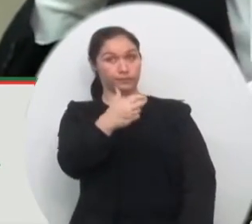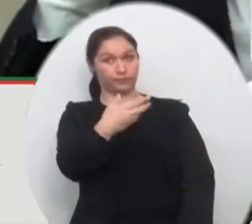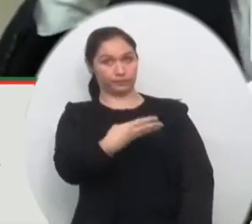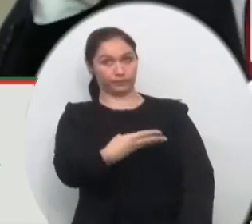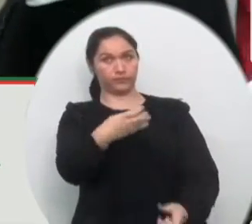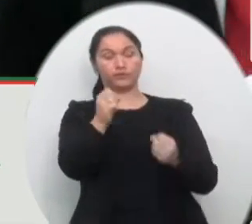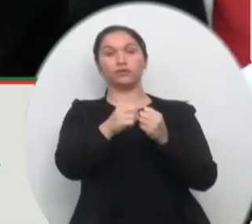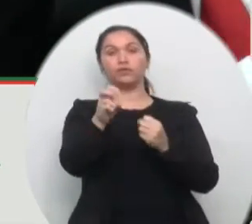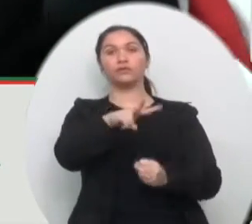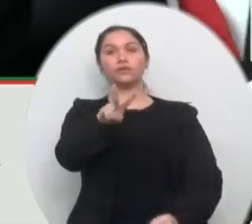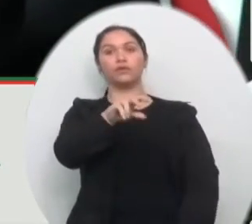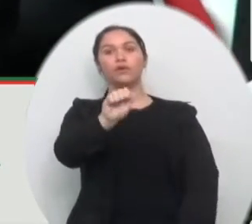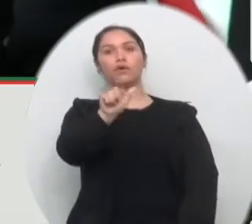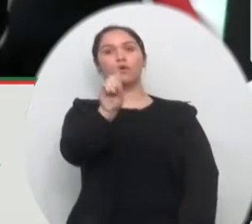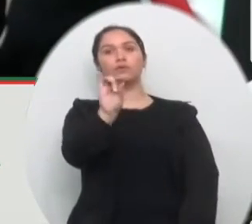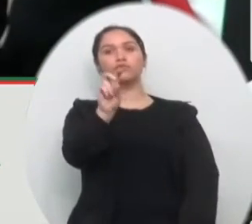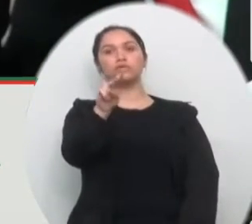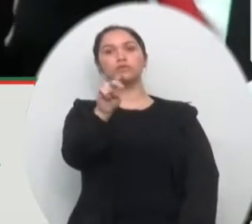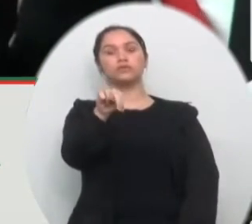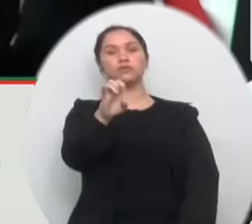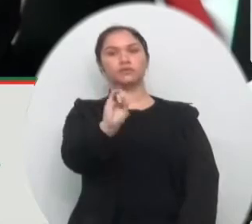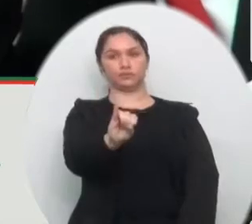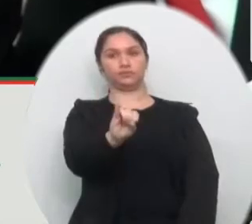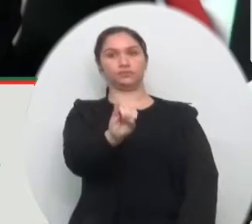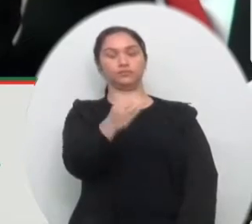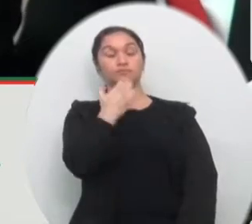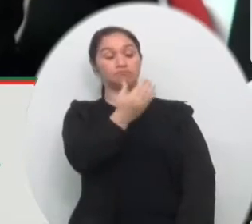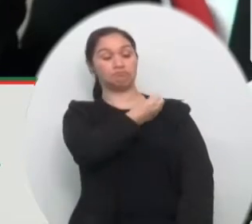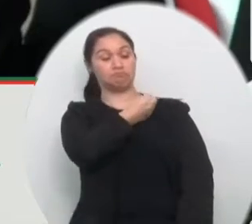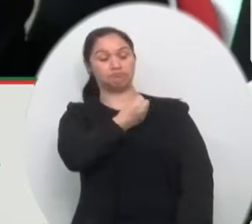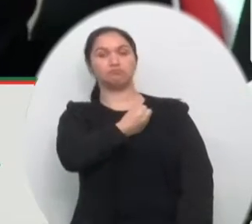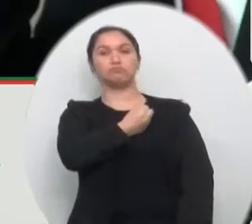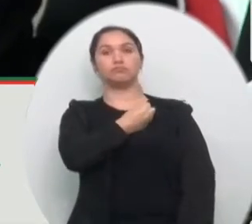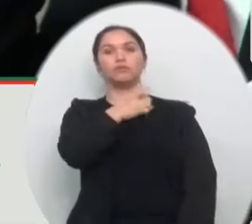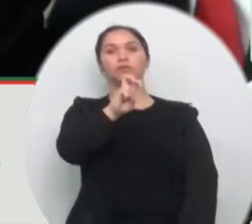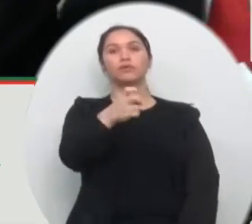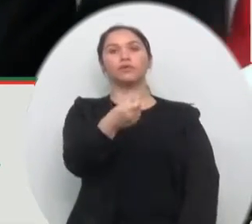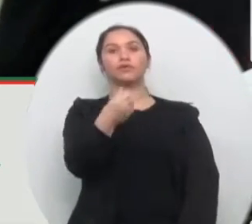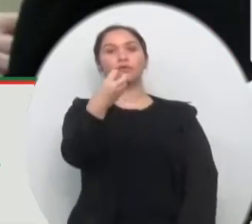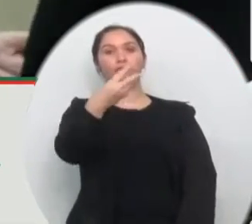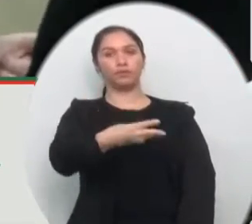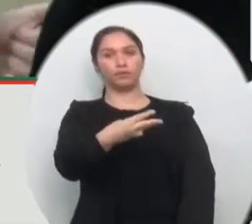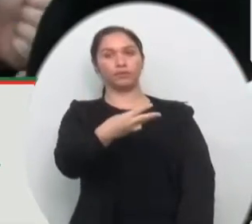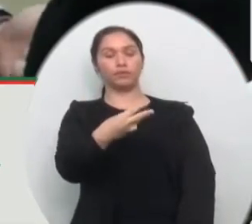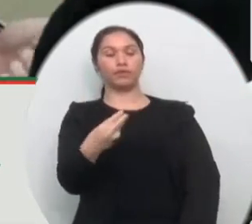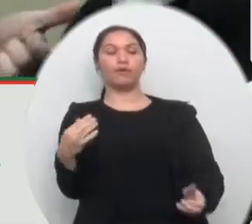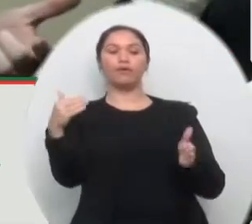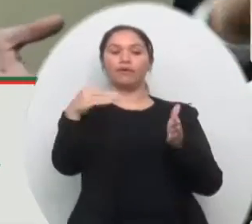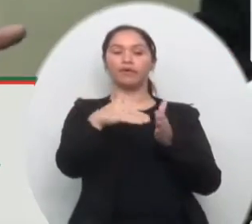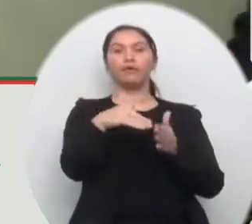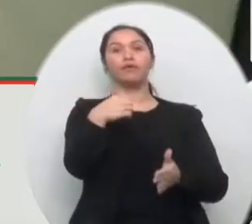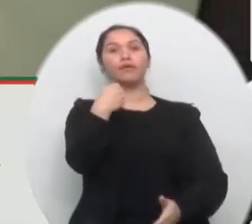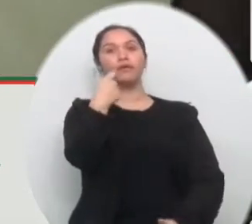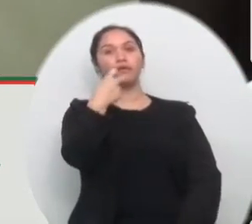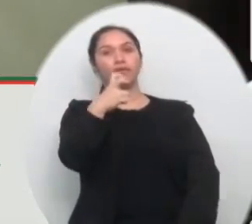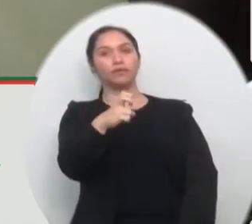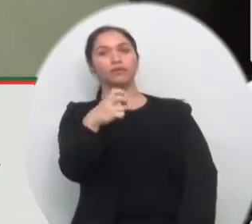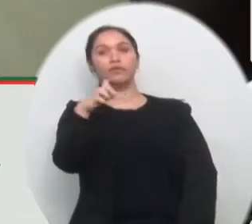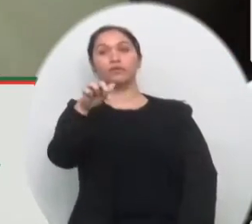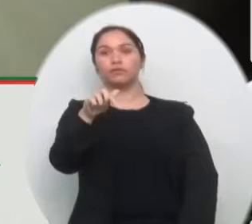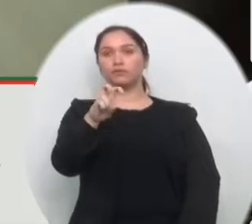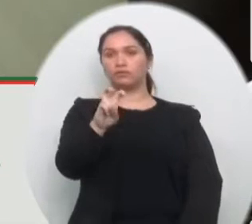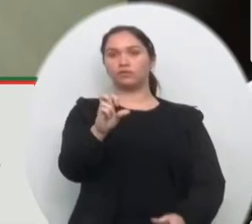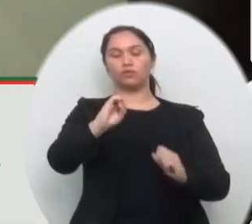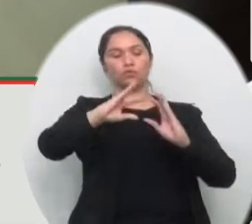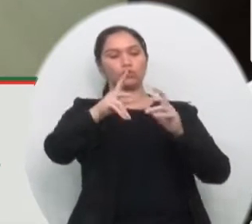de autoria do vereador Aldinei Potelec. Indicações números 563 a 565/18, todas de